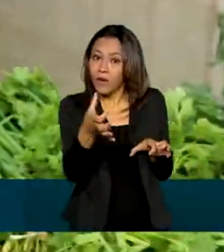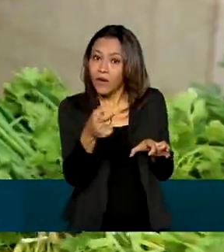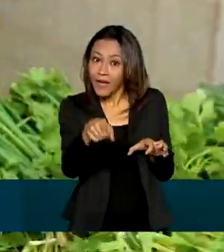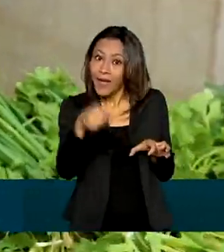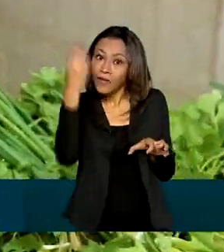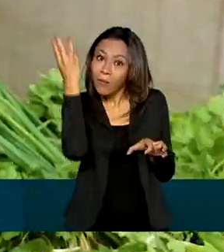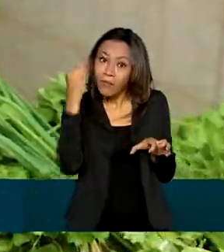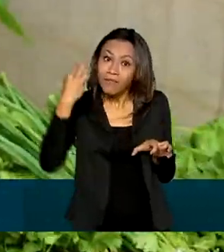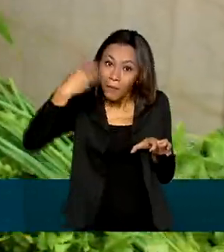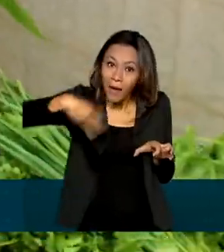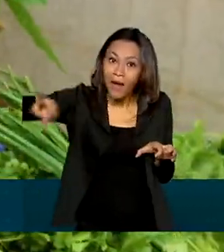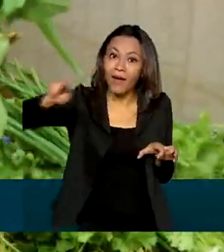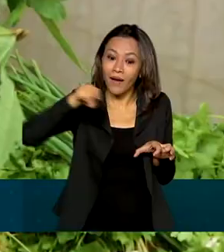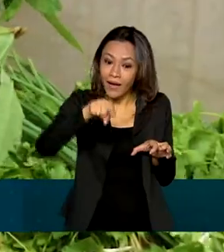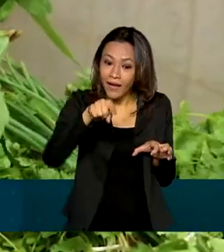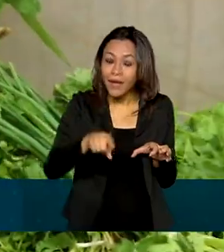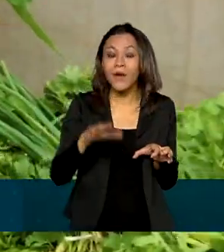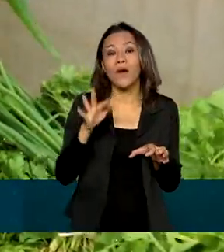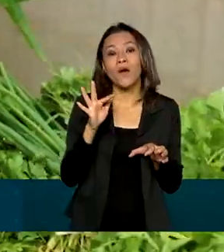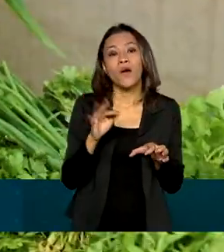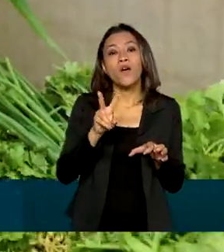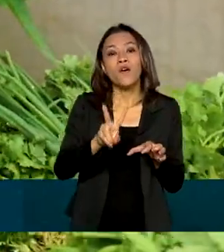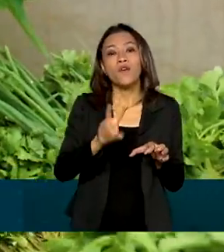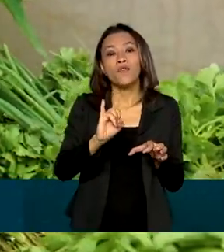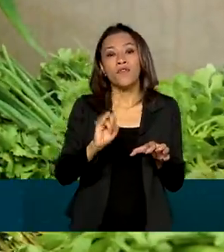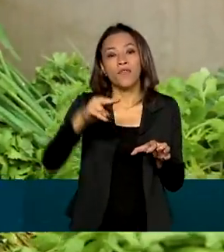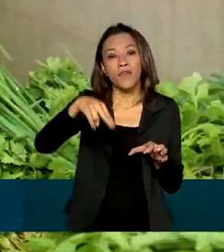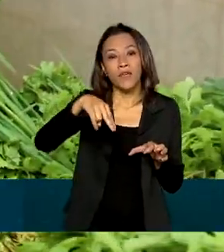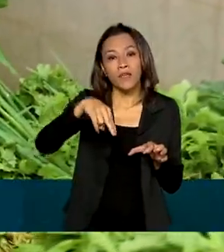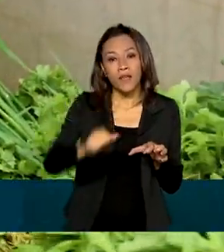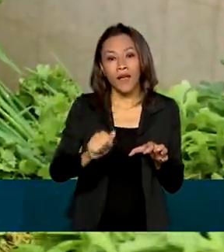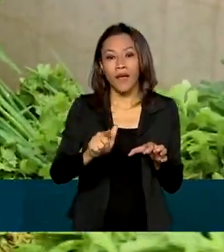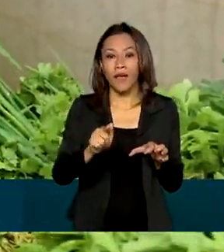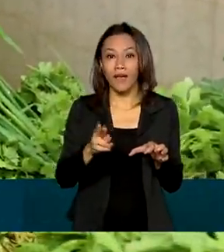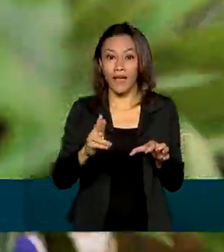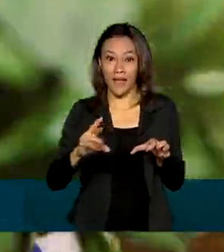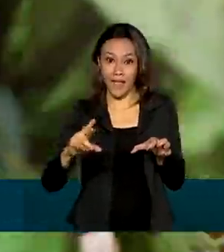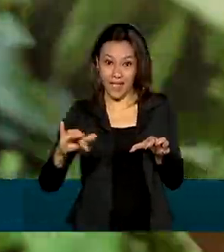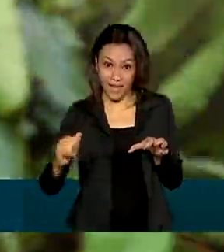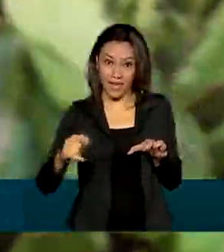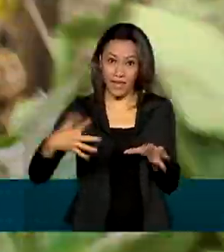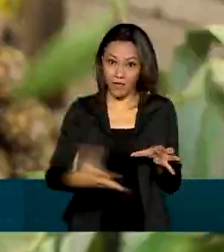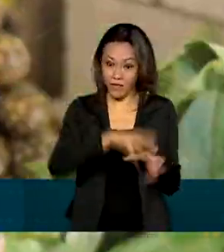do Maranhão, a vinagreira, que faz o famoso arroz de cuchá.